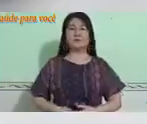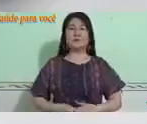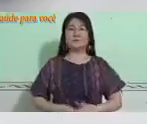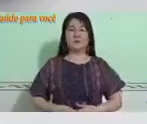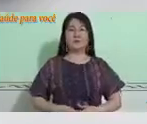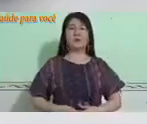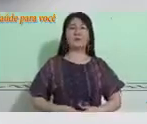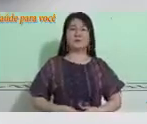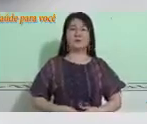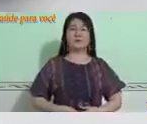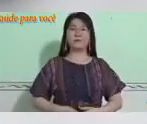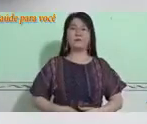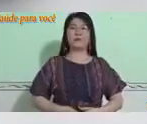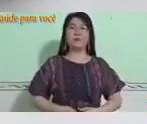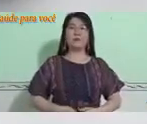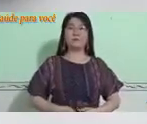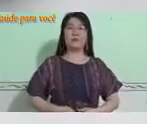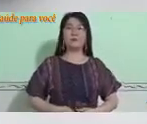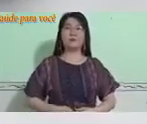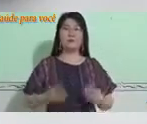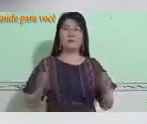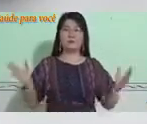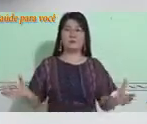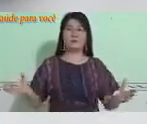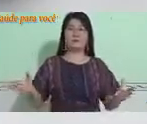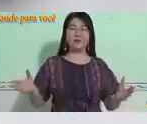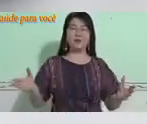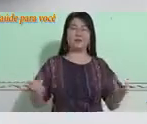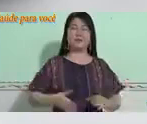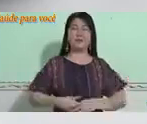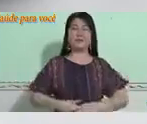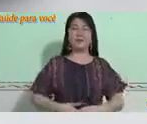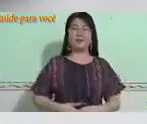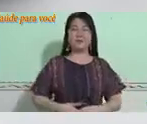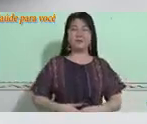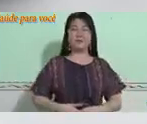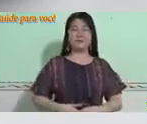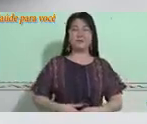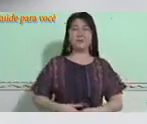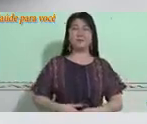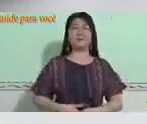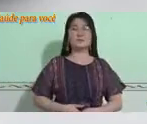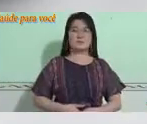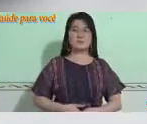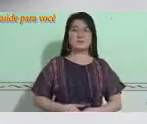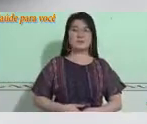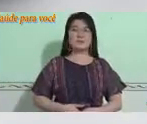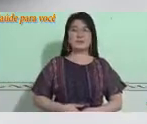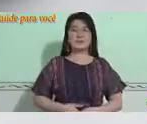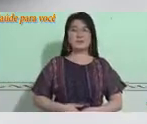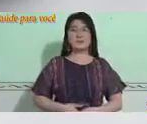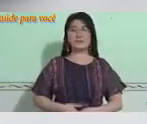PRQUSERV, a vitamina B12. A vitamina B12 serve para a formação das células do